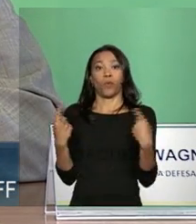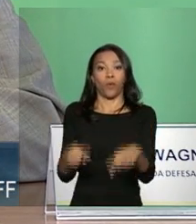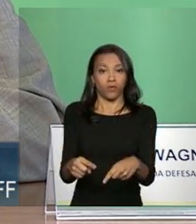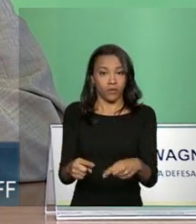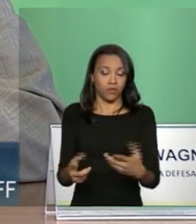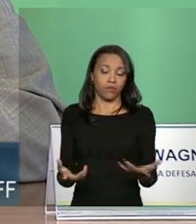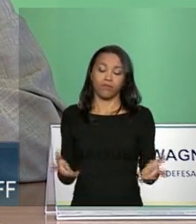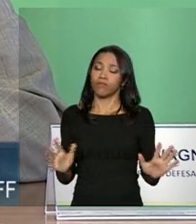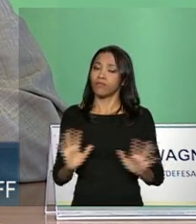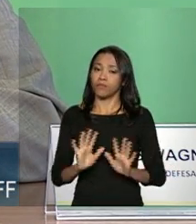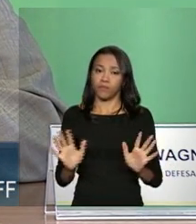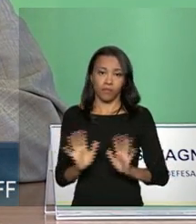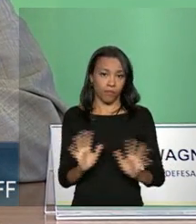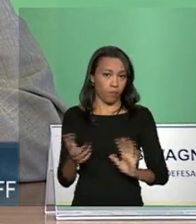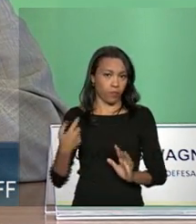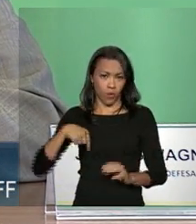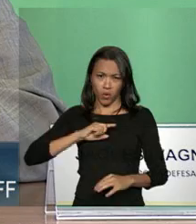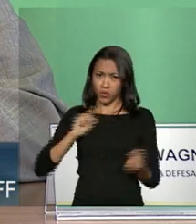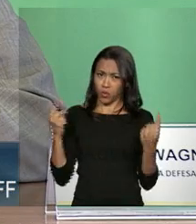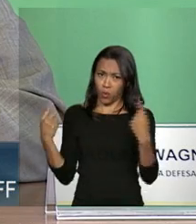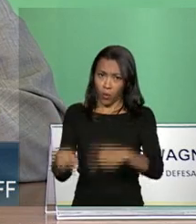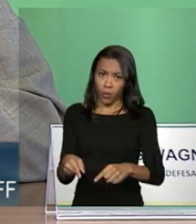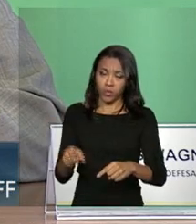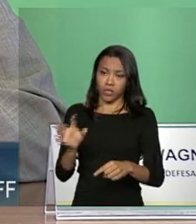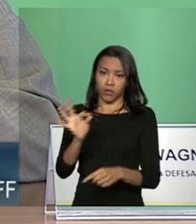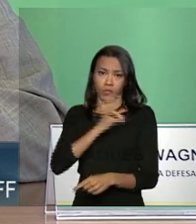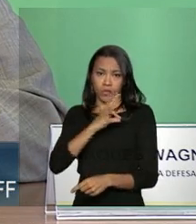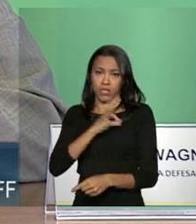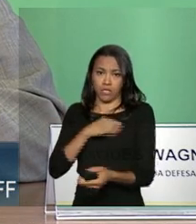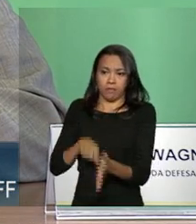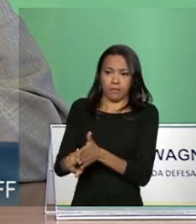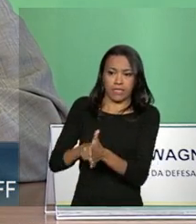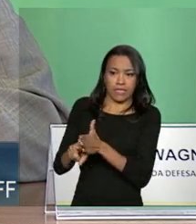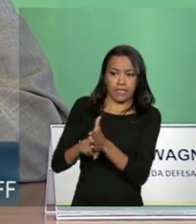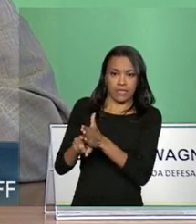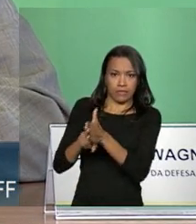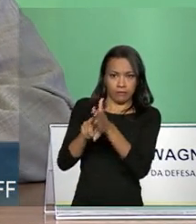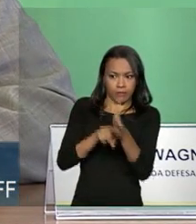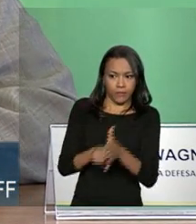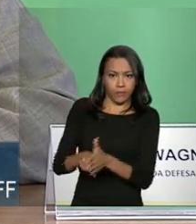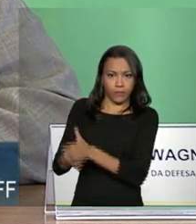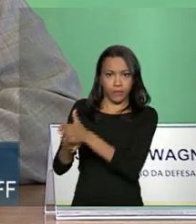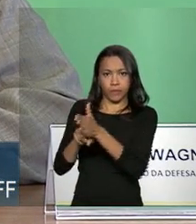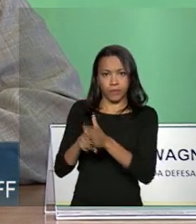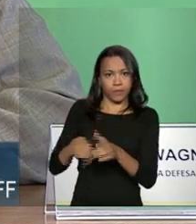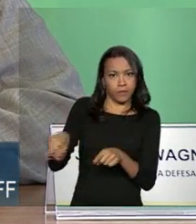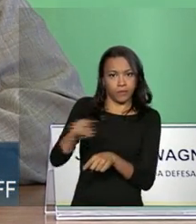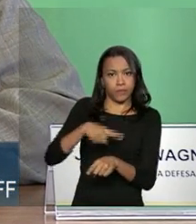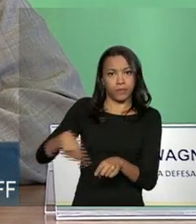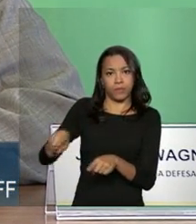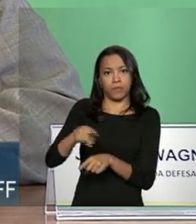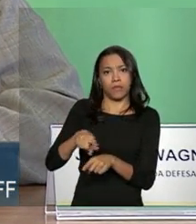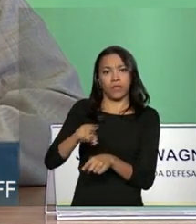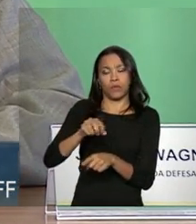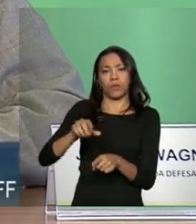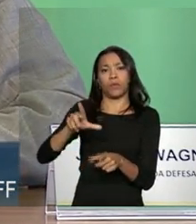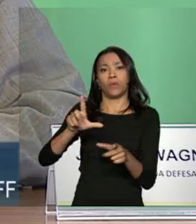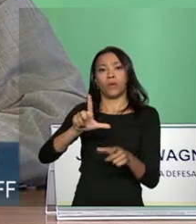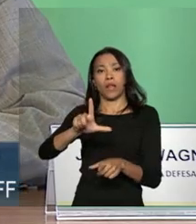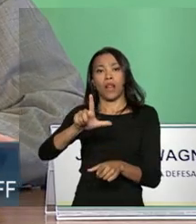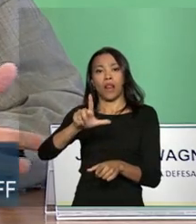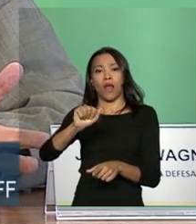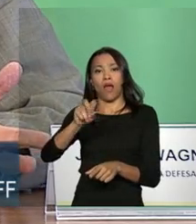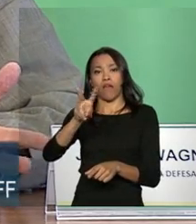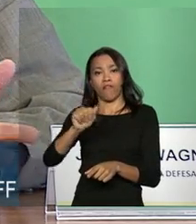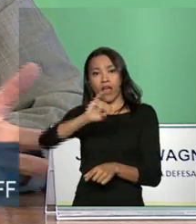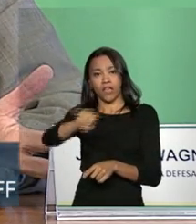ser contra. A sequência da investigação, ela vai se dar, até que ela chegue aos tribunais últimos e vai